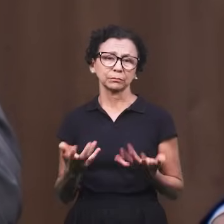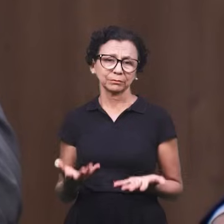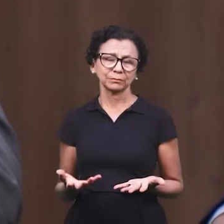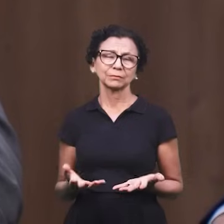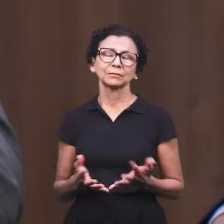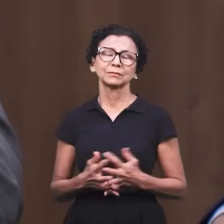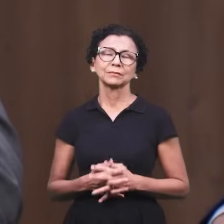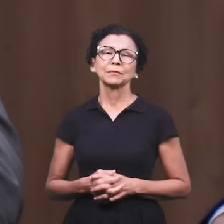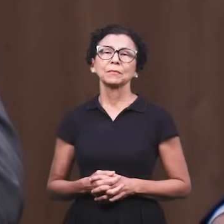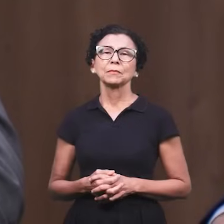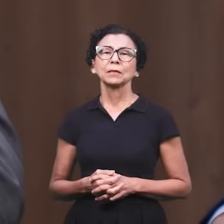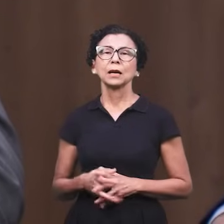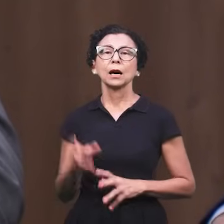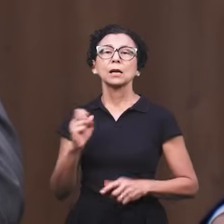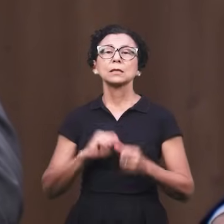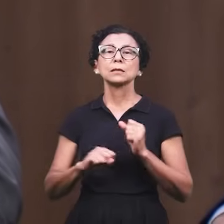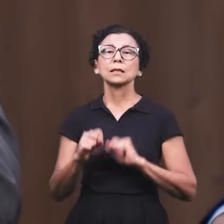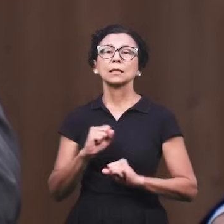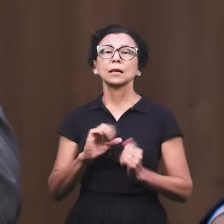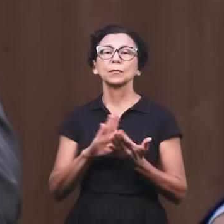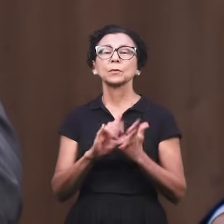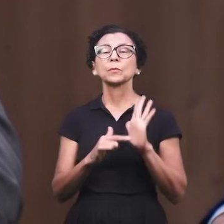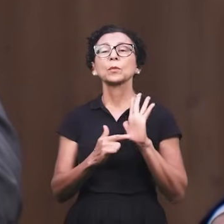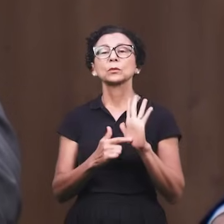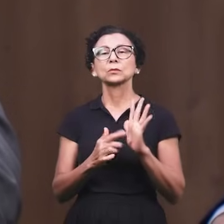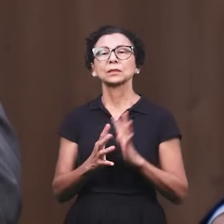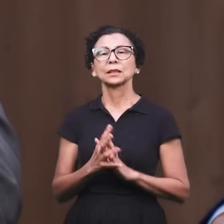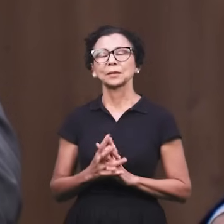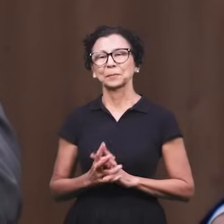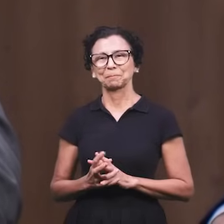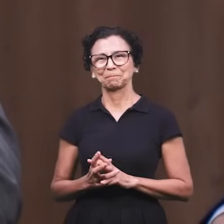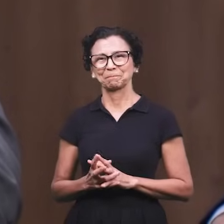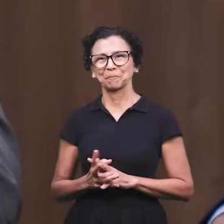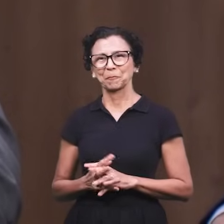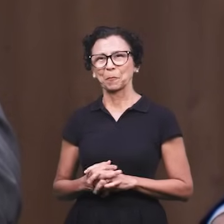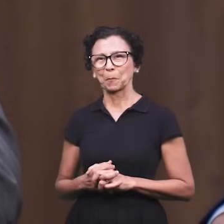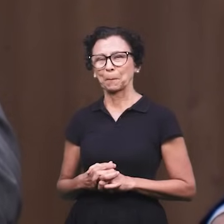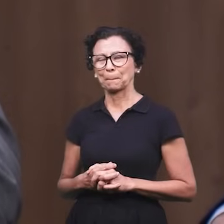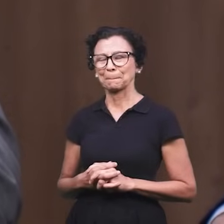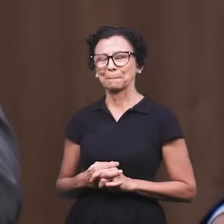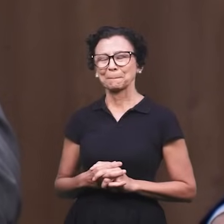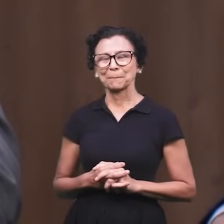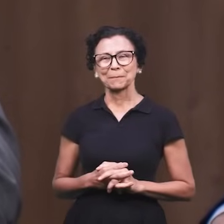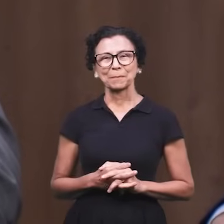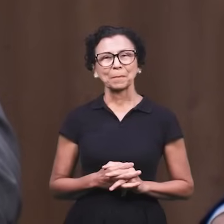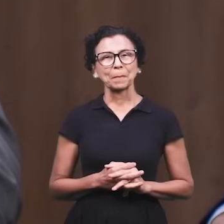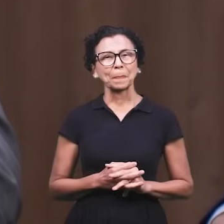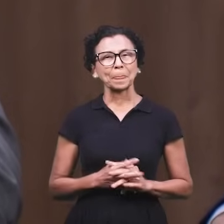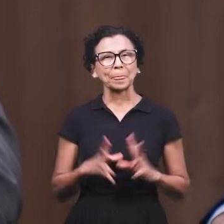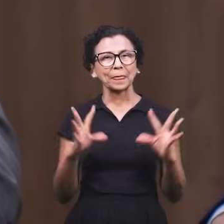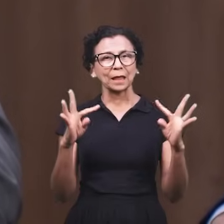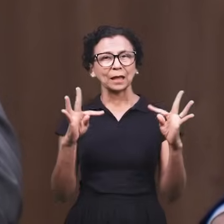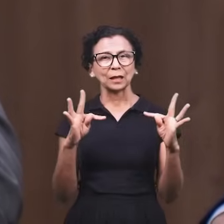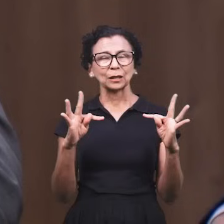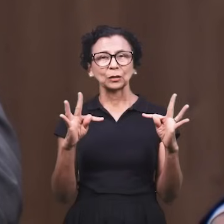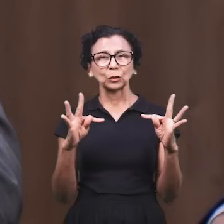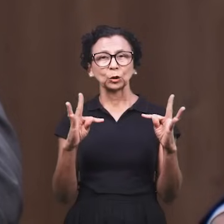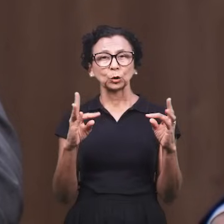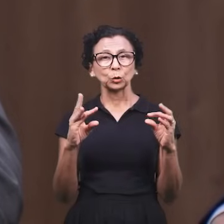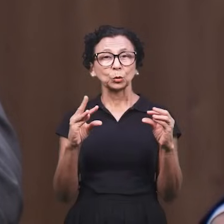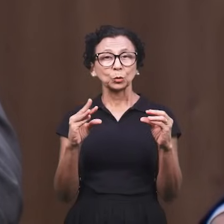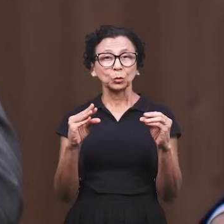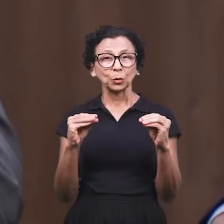de Deus diz sobre a ansiedade? Lançai sobre ele toda, não é